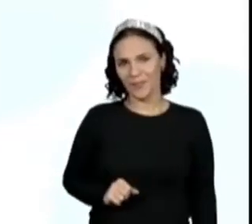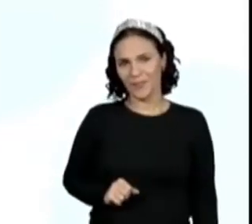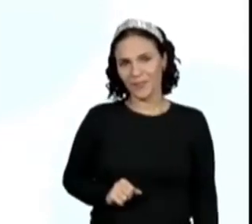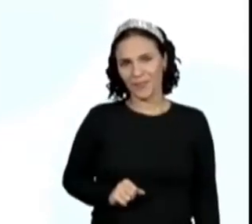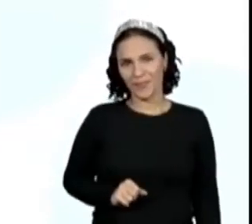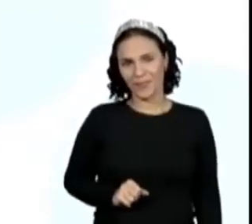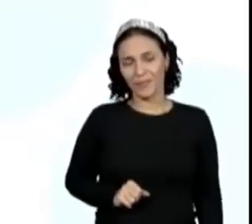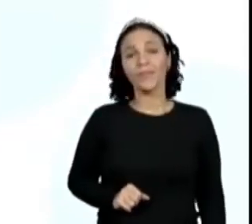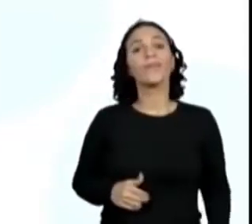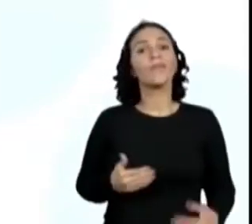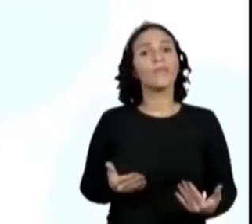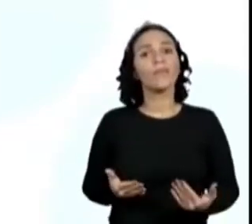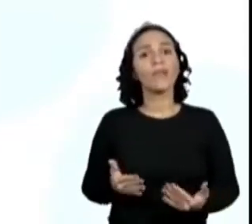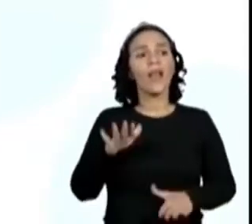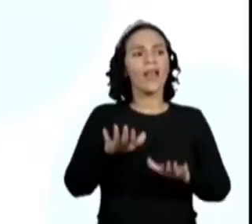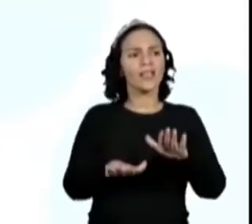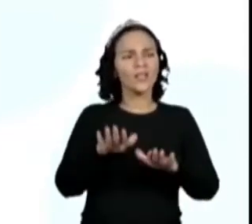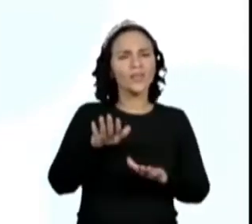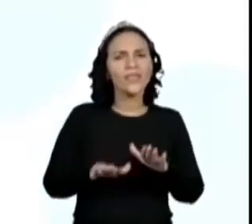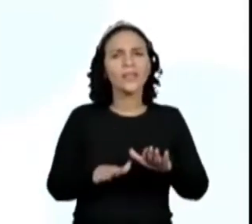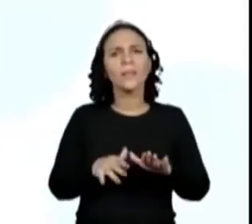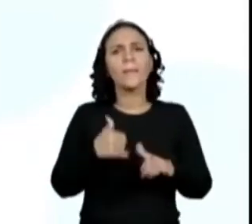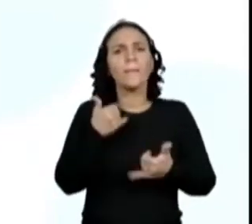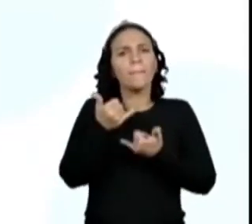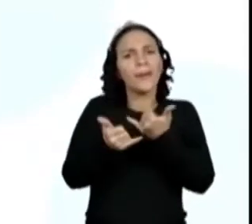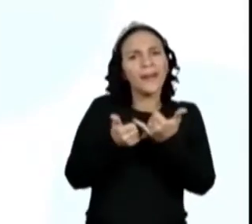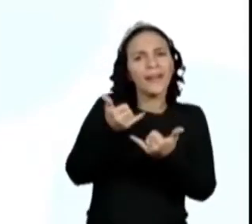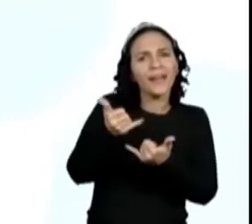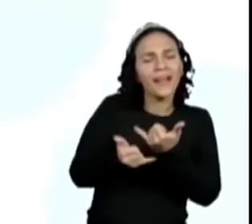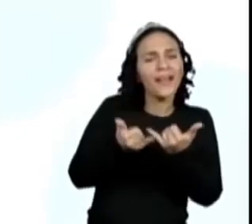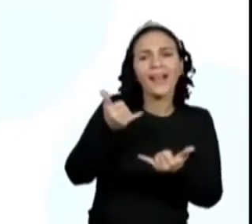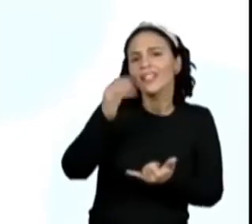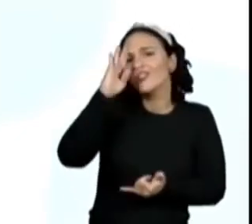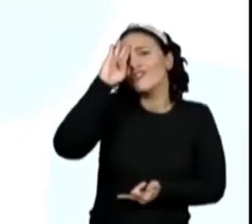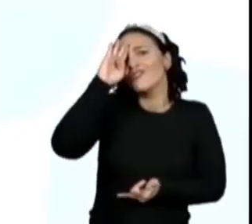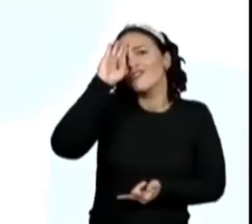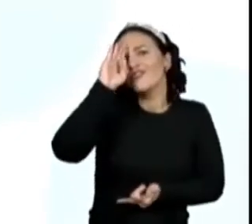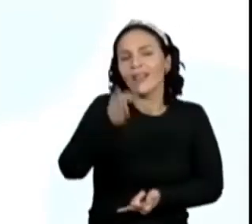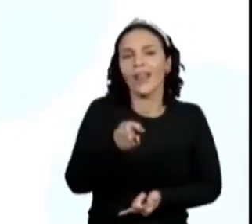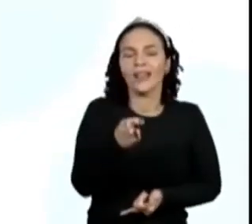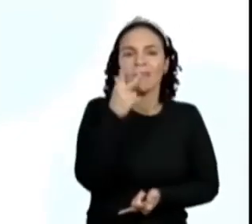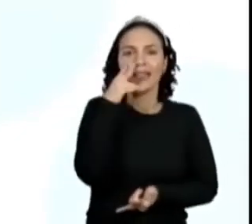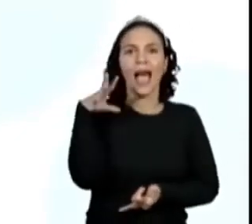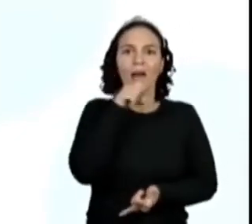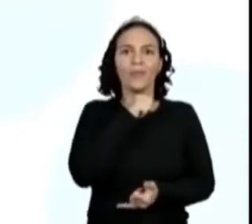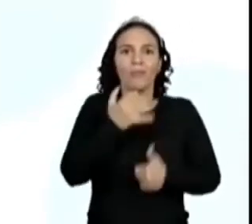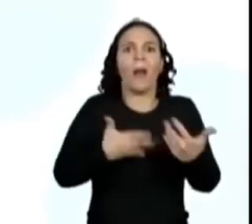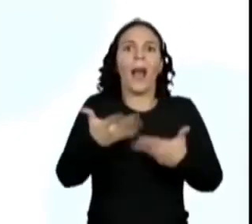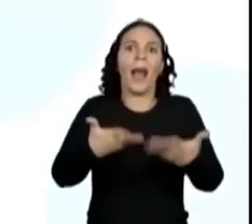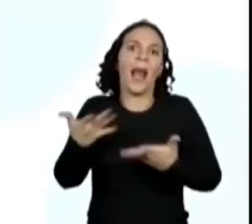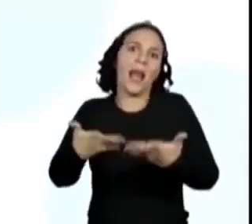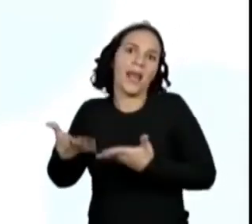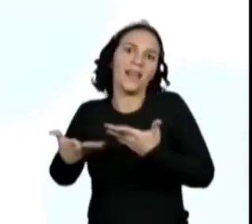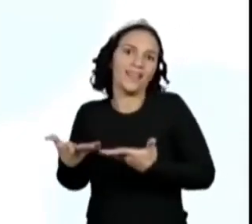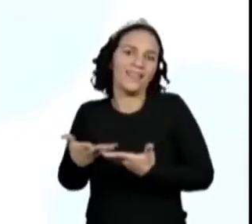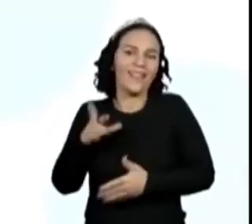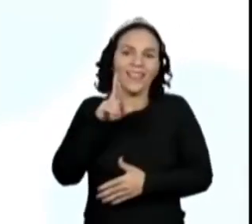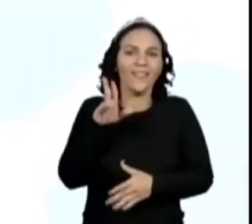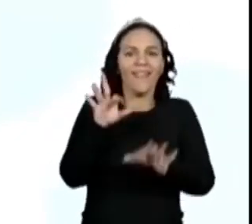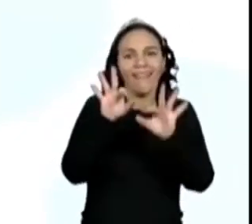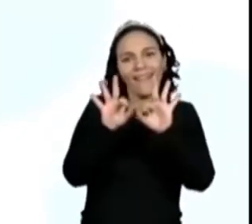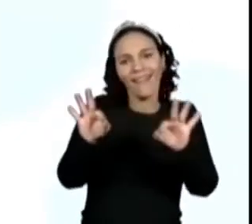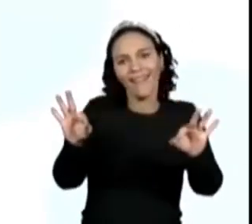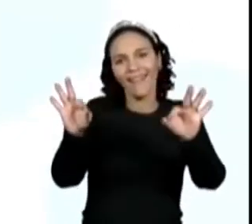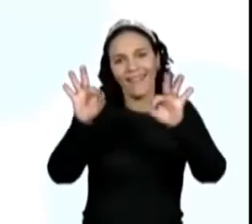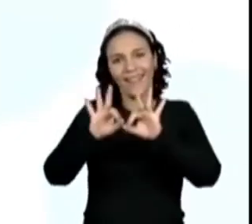a gente nem consegue falar desse jeito, a gente já brinca recitando os versos mais rápido, né? Sim, e às vezes até mesmo numa brincadeira é